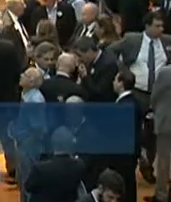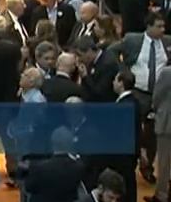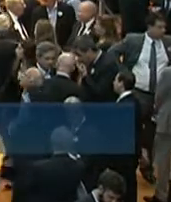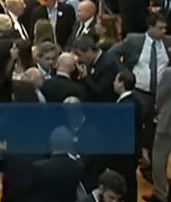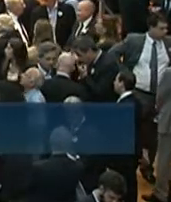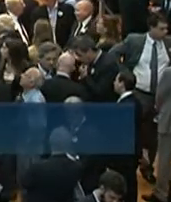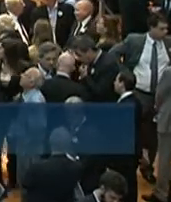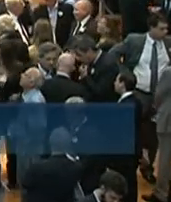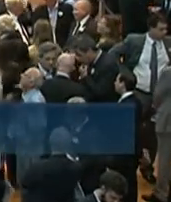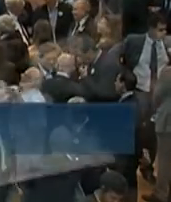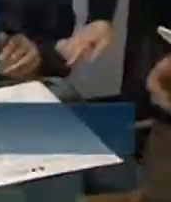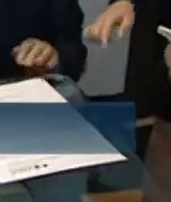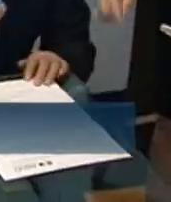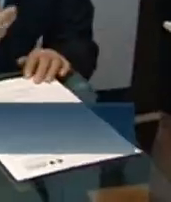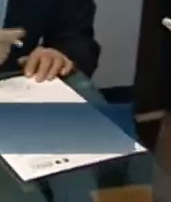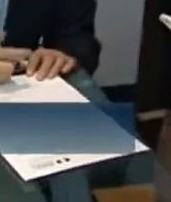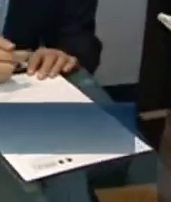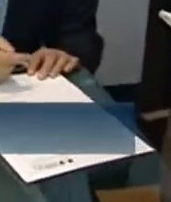martelo